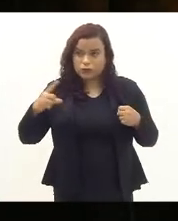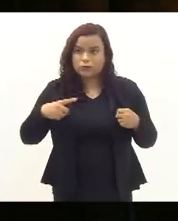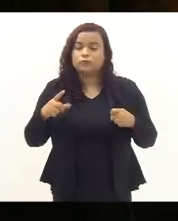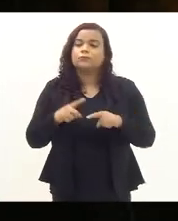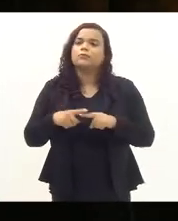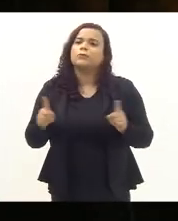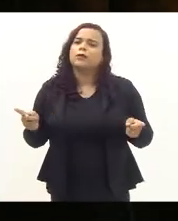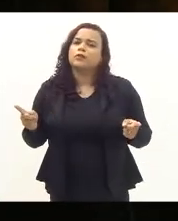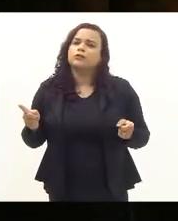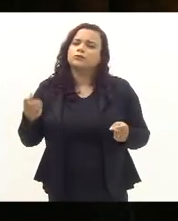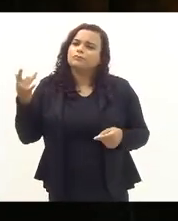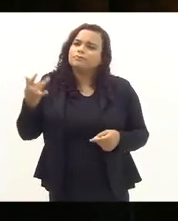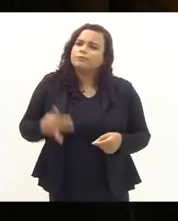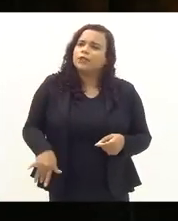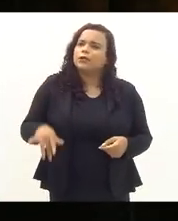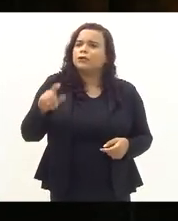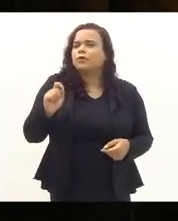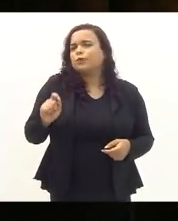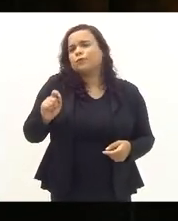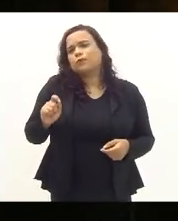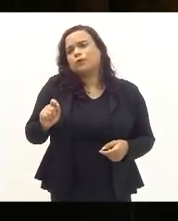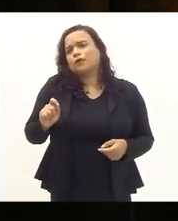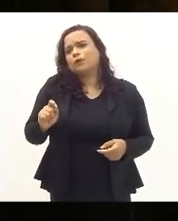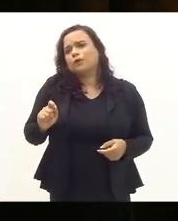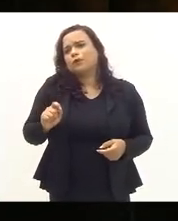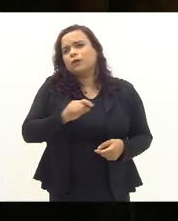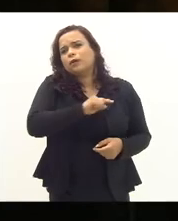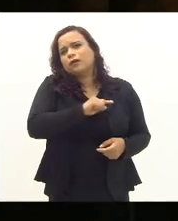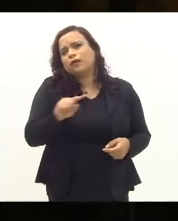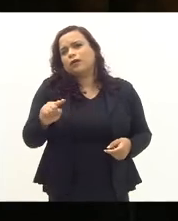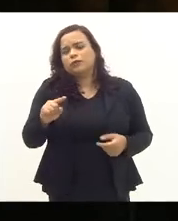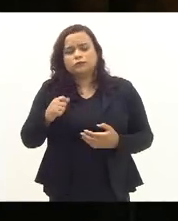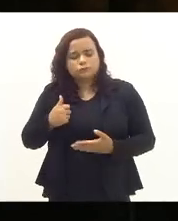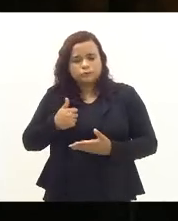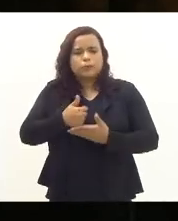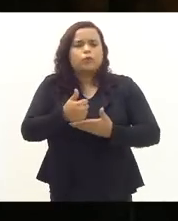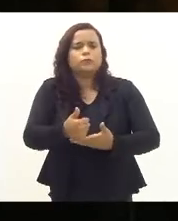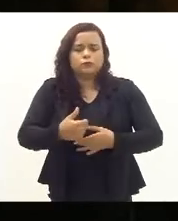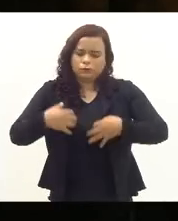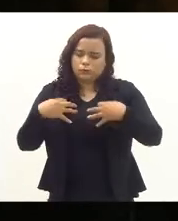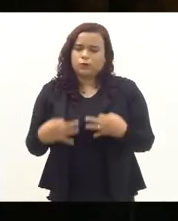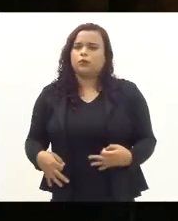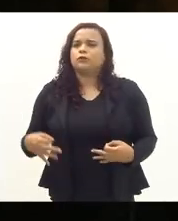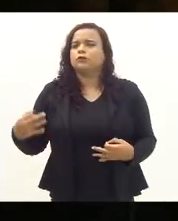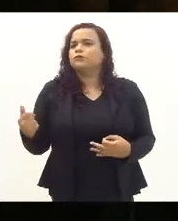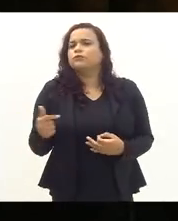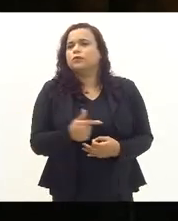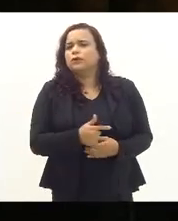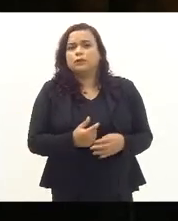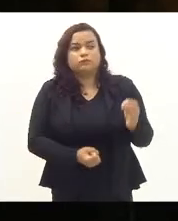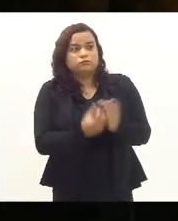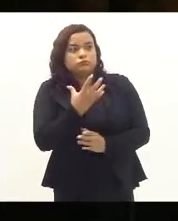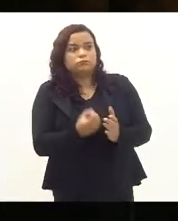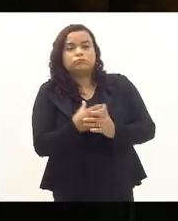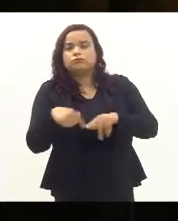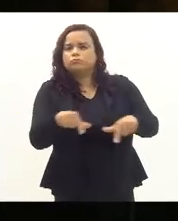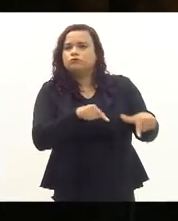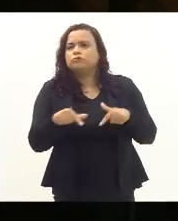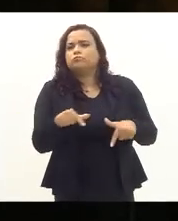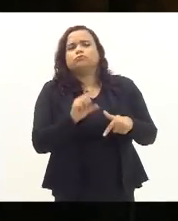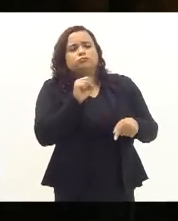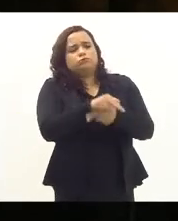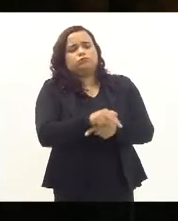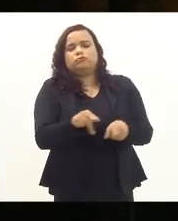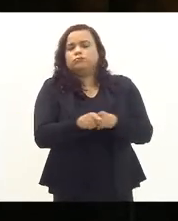infelizmente não tem dado a contraposição tão necessária que a geração de emprego e renda no âmbito do